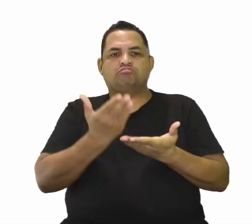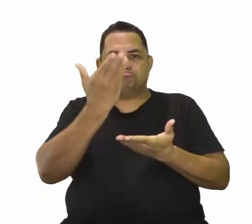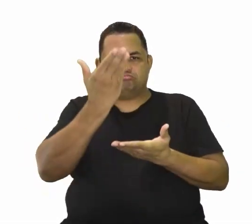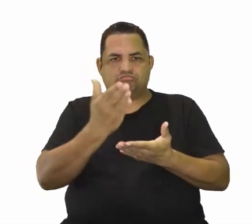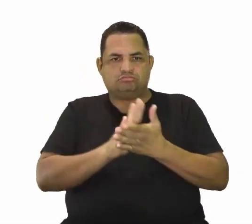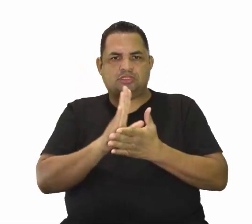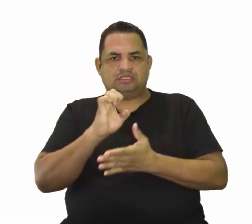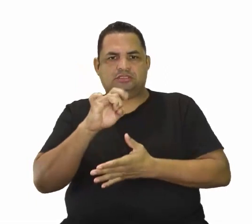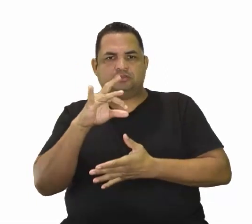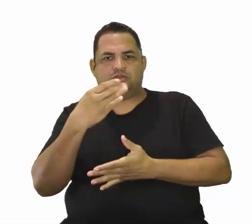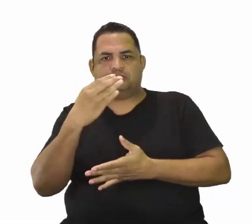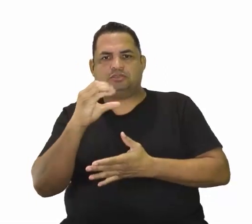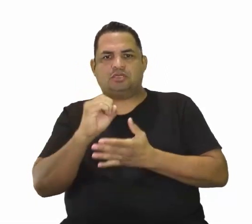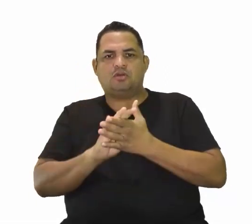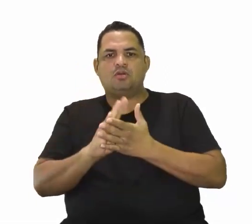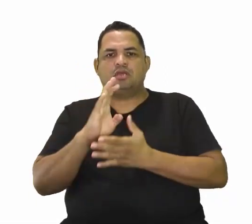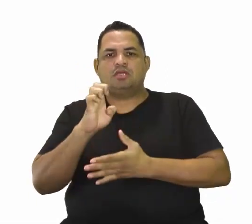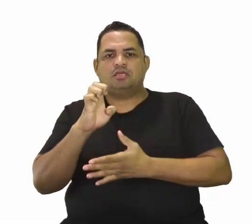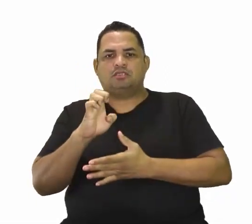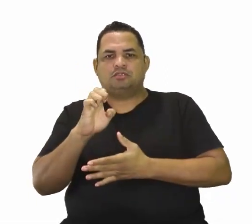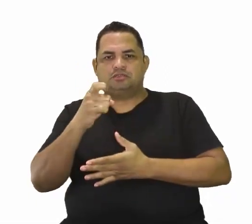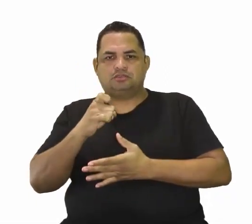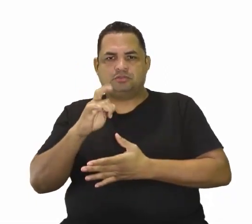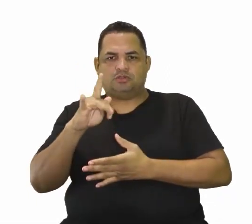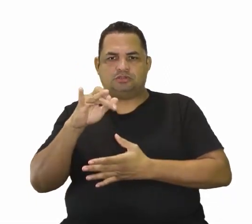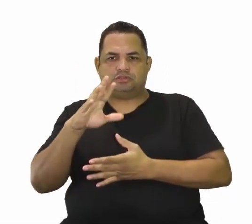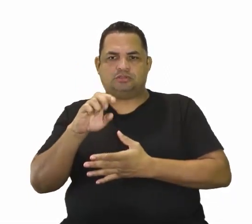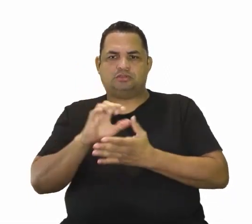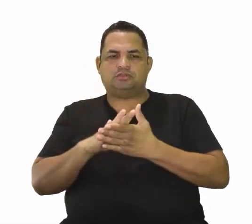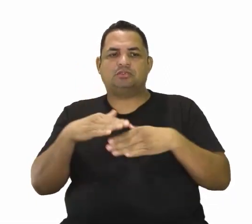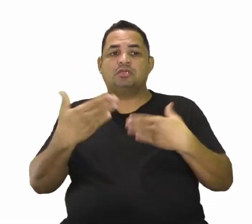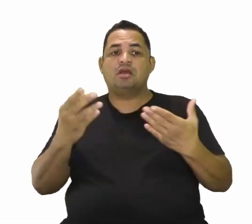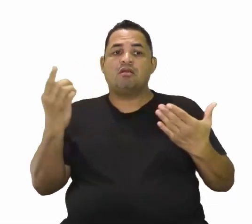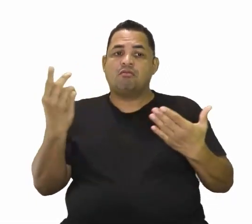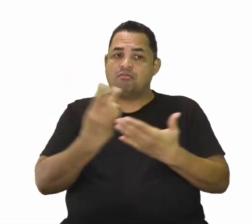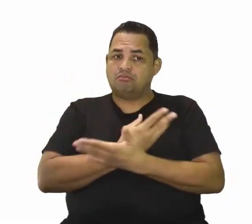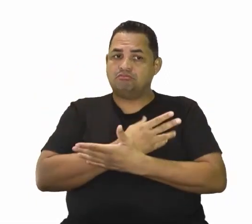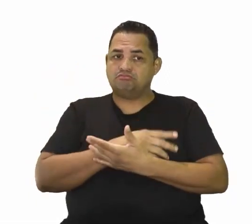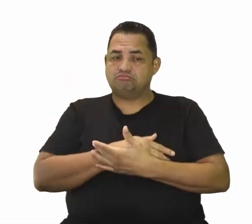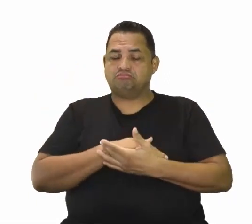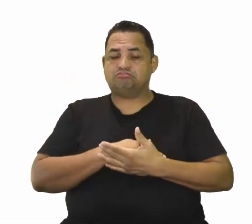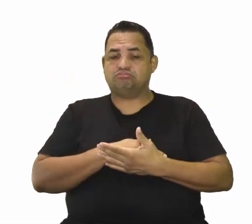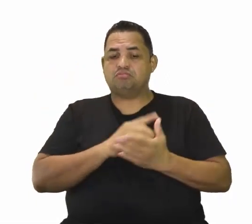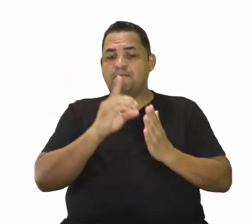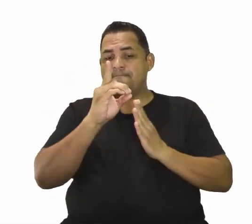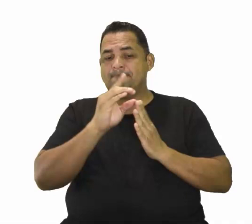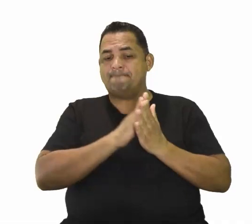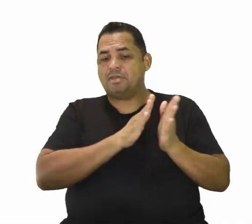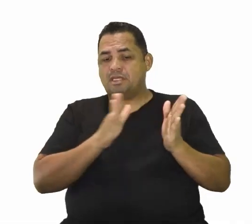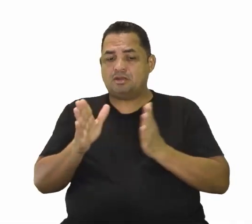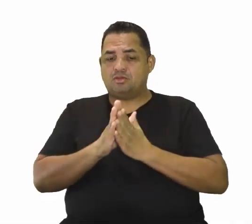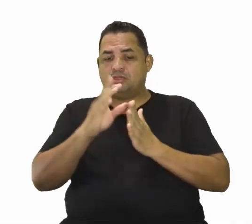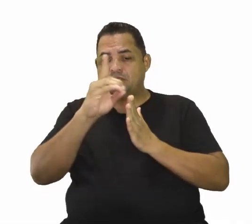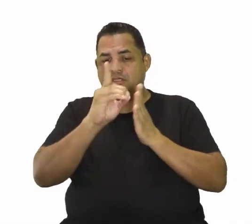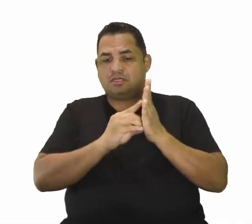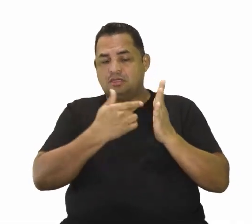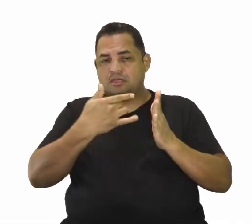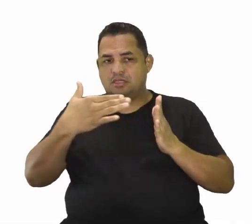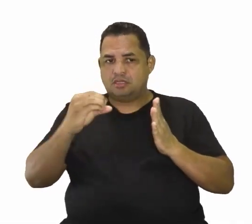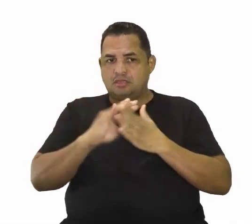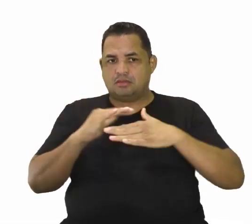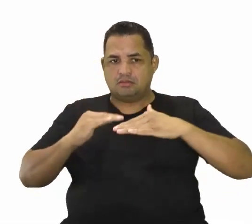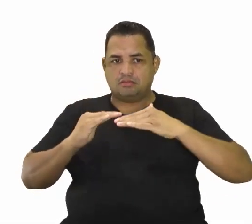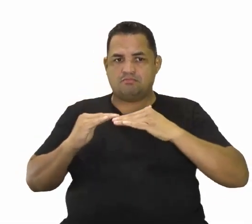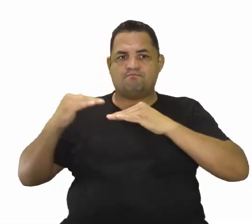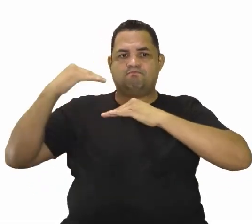situação explosiva vai acontecer, claro que durante a década de 20, vai haver a